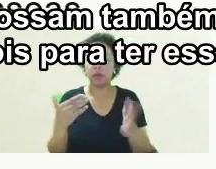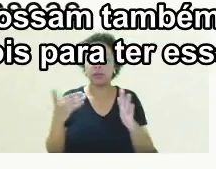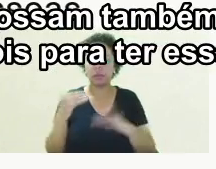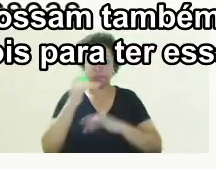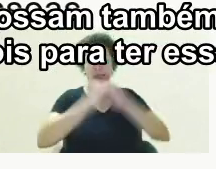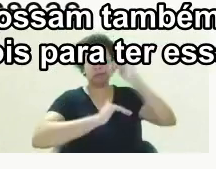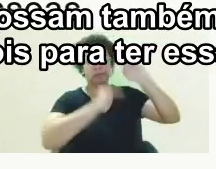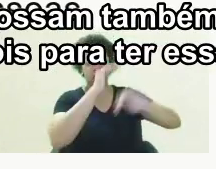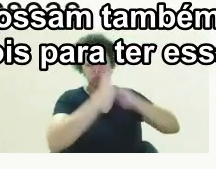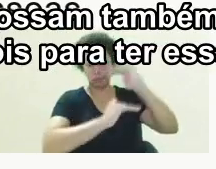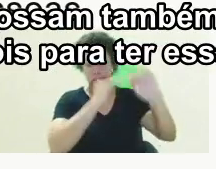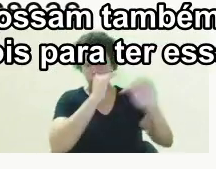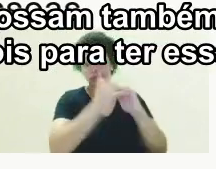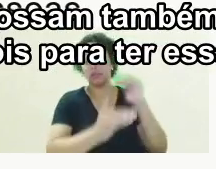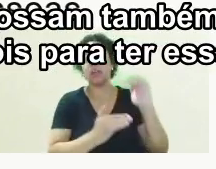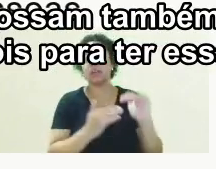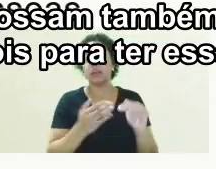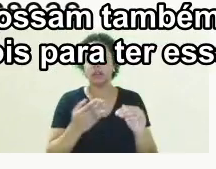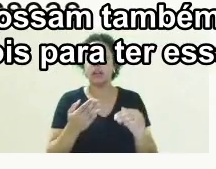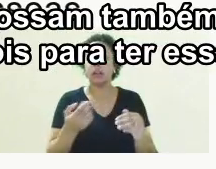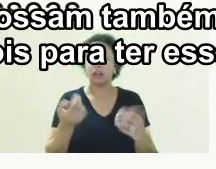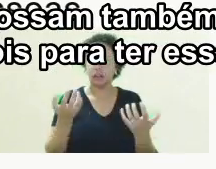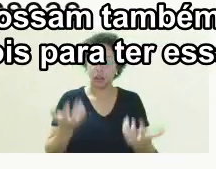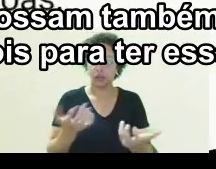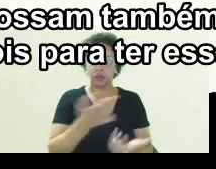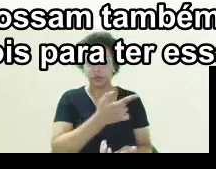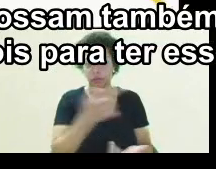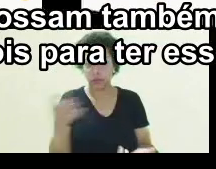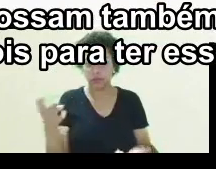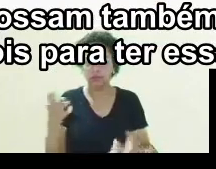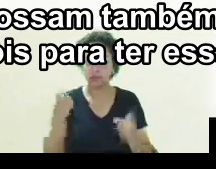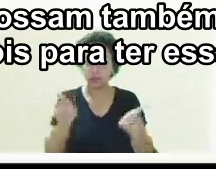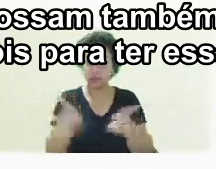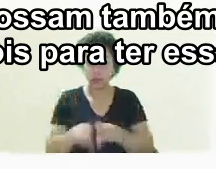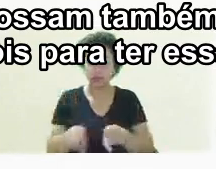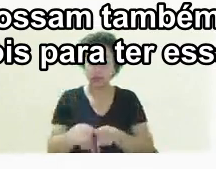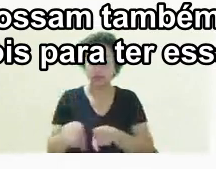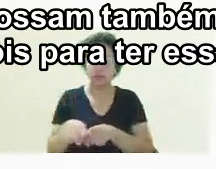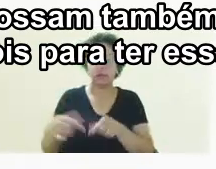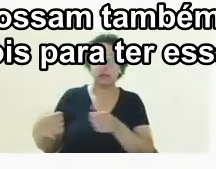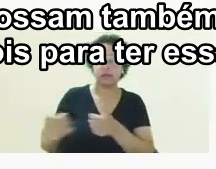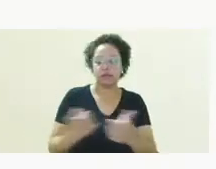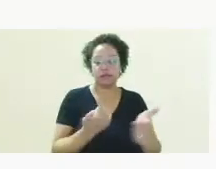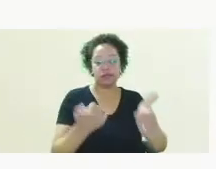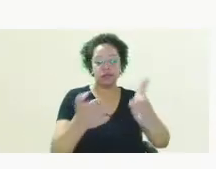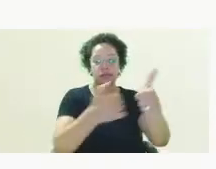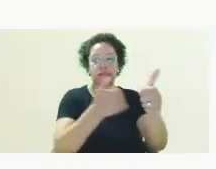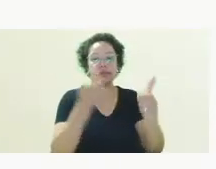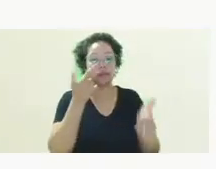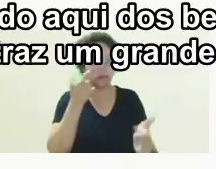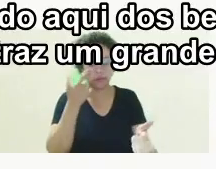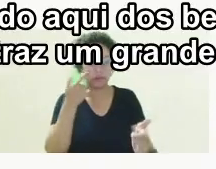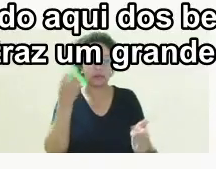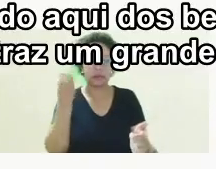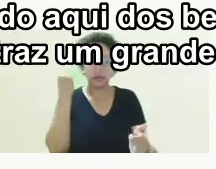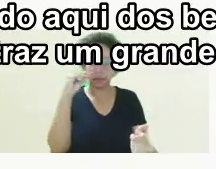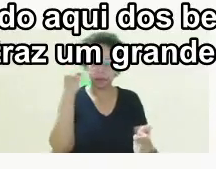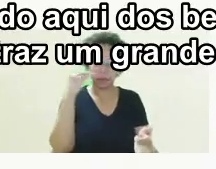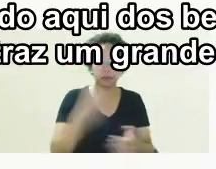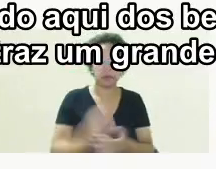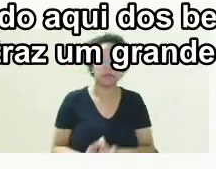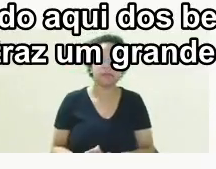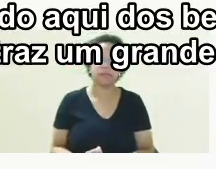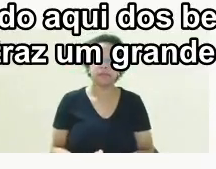audiodescrição. Espero que vocês possam também acompanhar algumas obras depois para ter essa experiência.